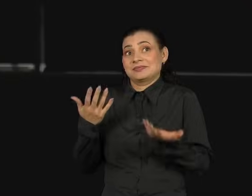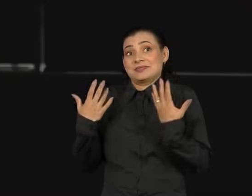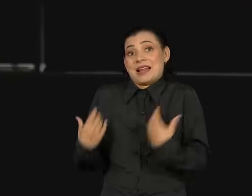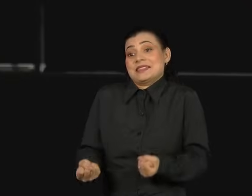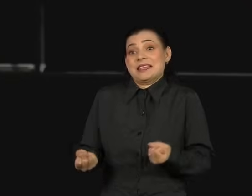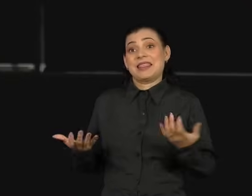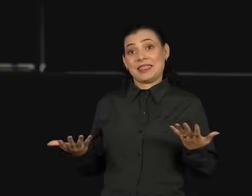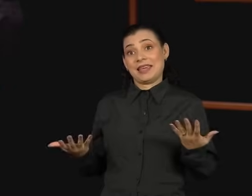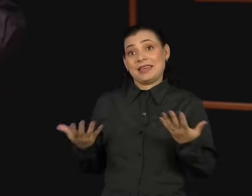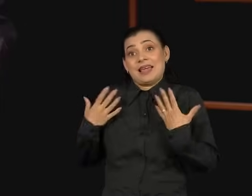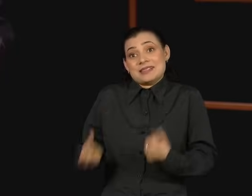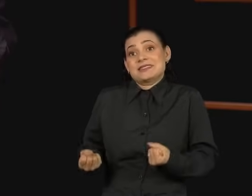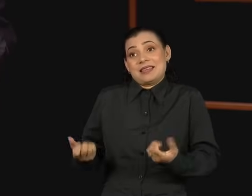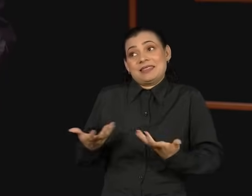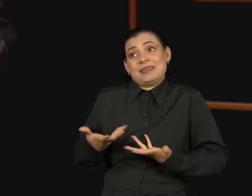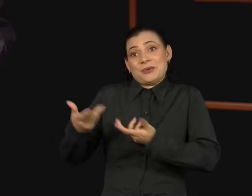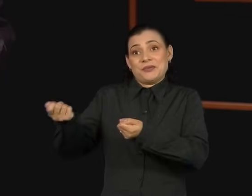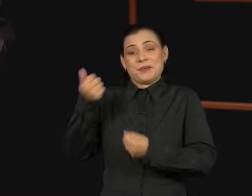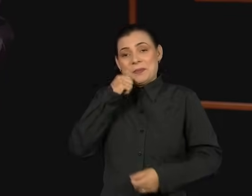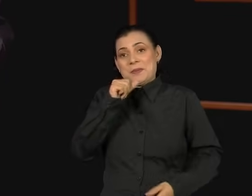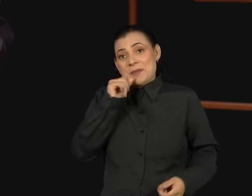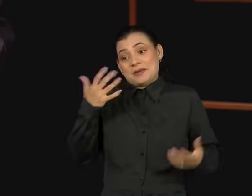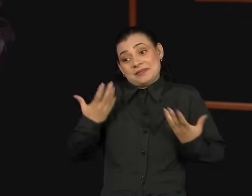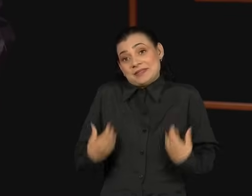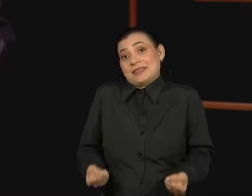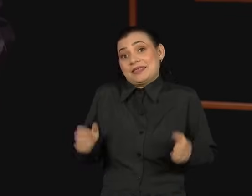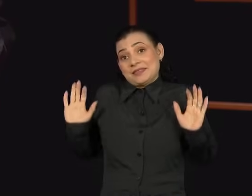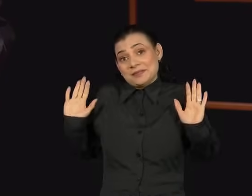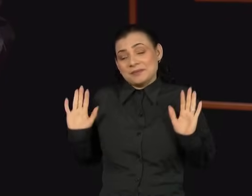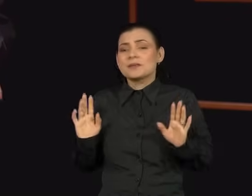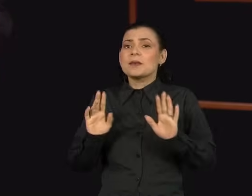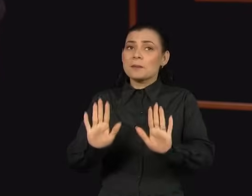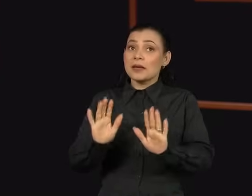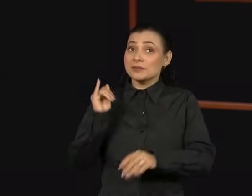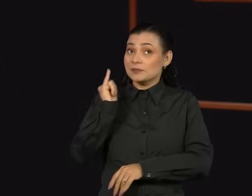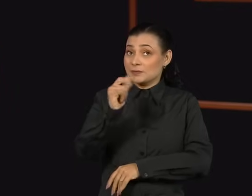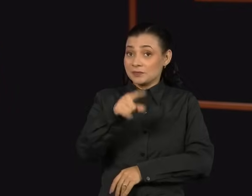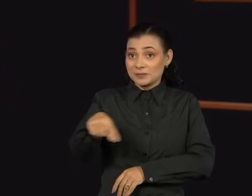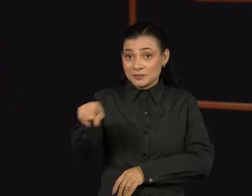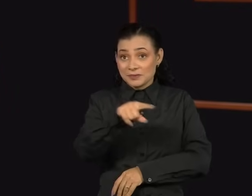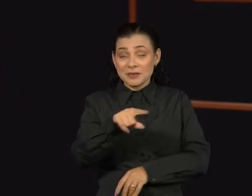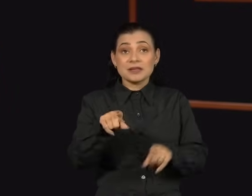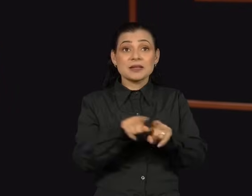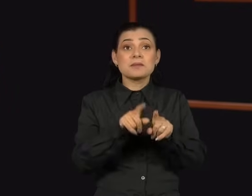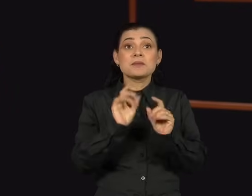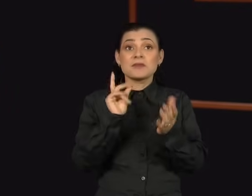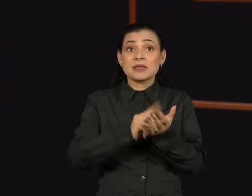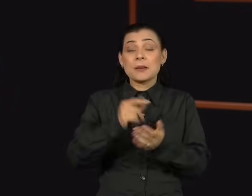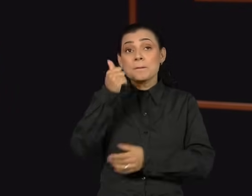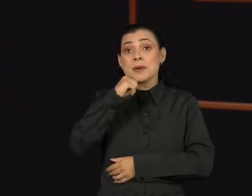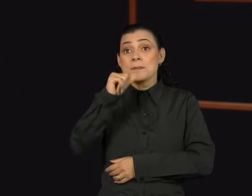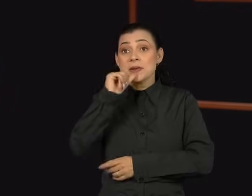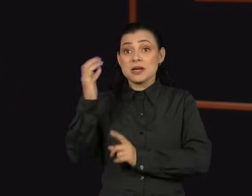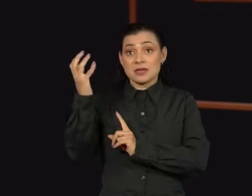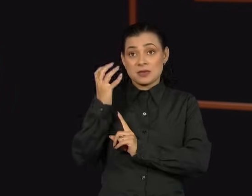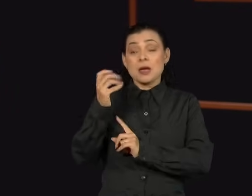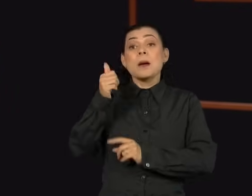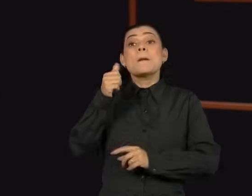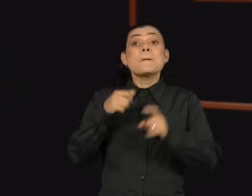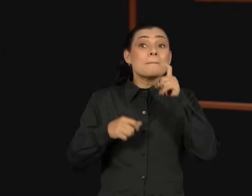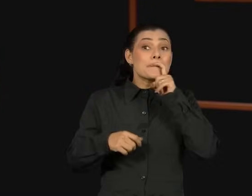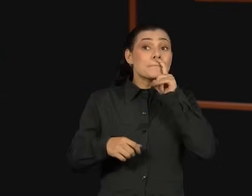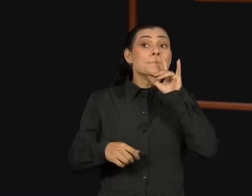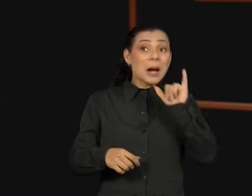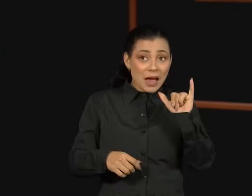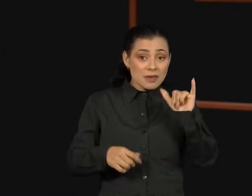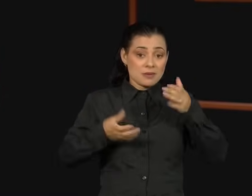eu aceitei o convite dela, né? Queria dizer uma coisa muito importante, até a propósito dela, que é, o meu pai nasceu na